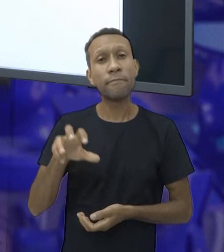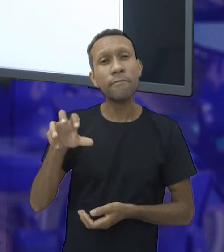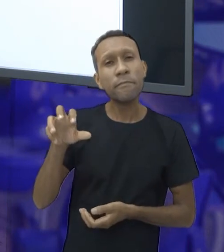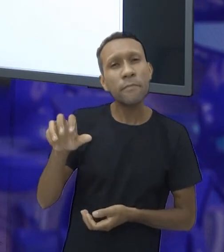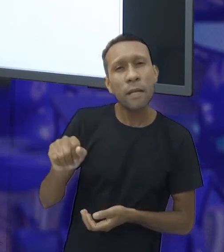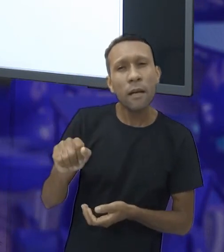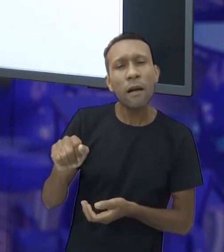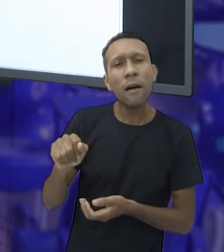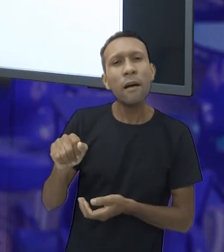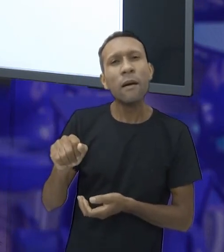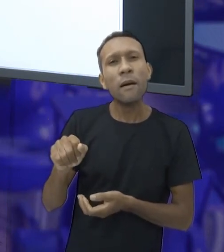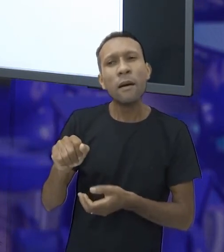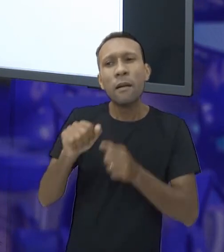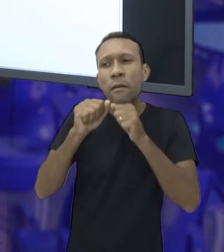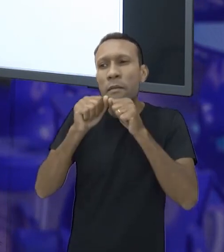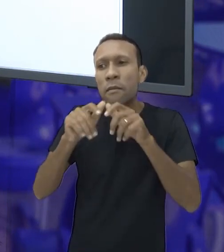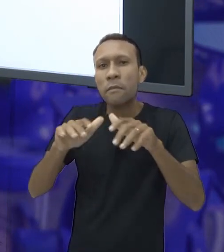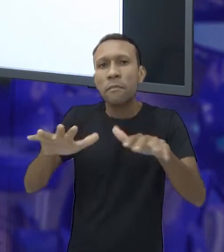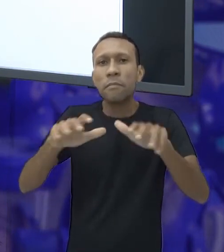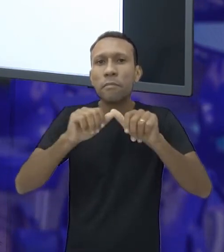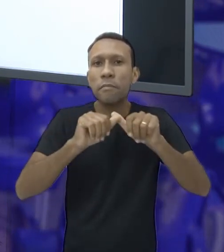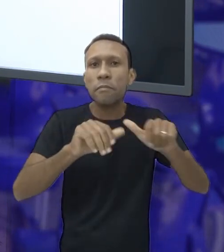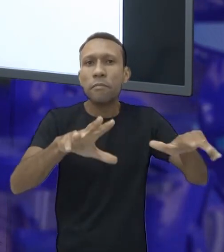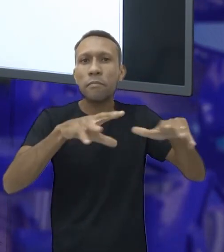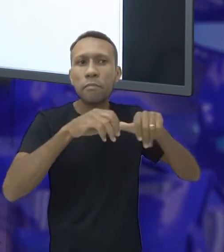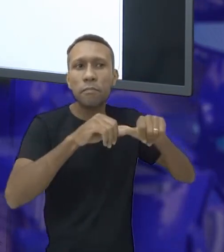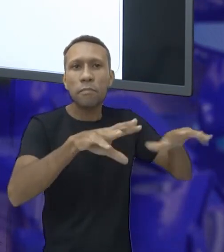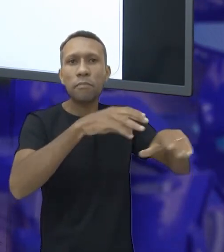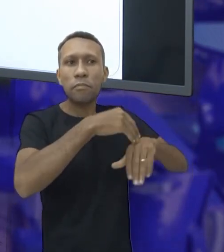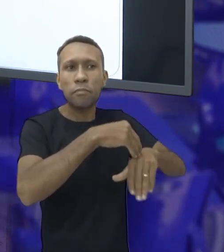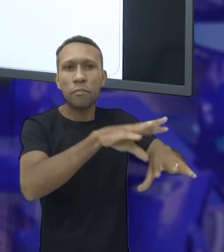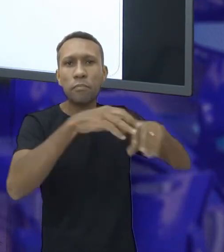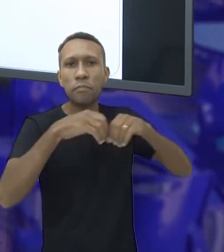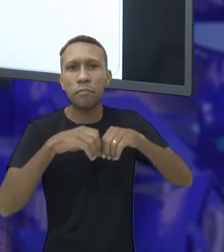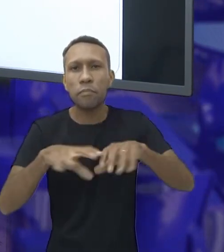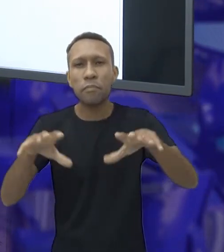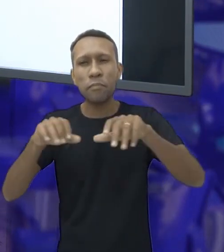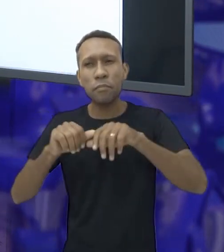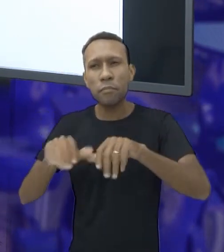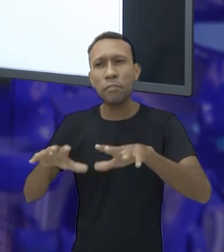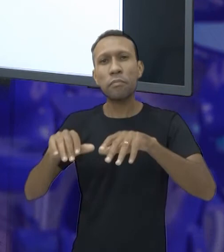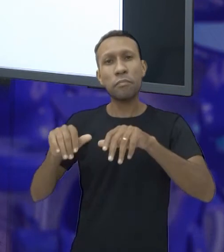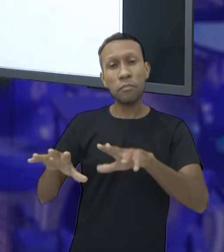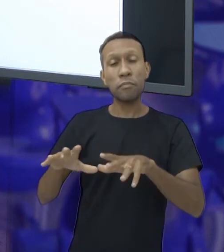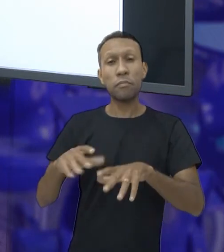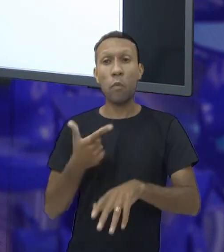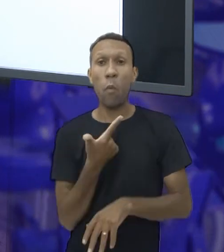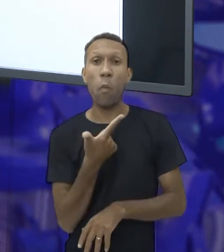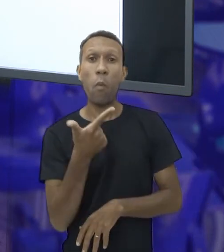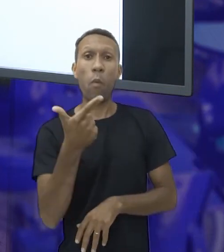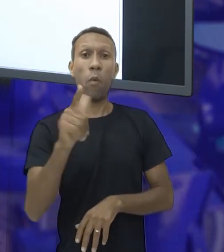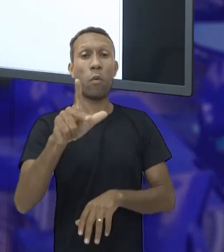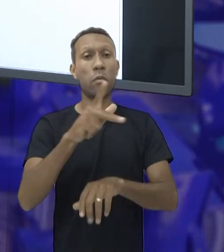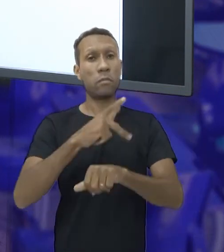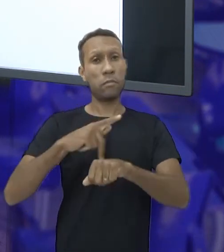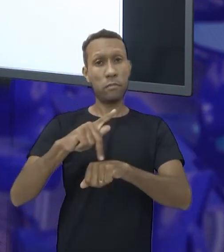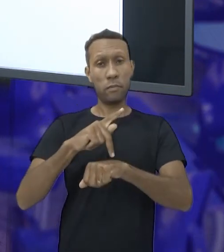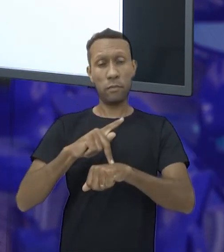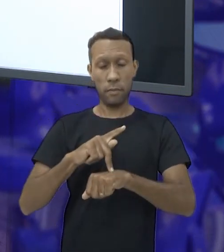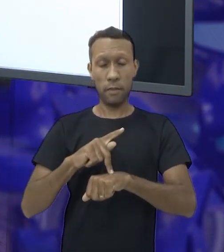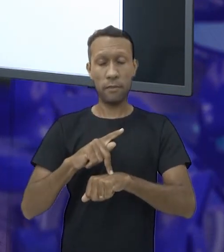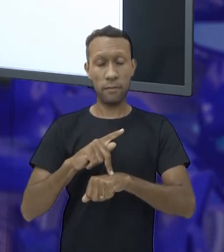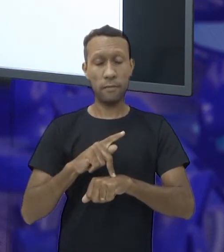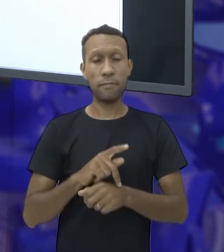pegaram e passaram a expandir o seu processo produtivo nos países que recentemente tinham adentrado dentro do processo